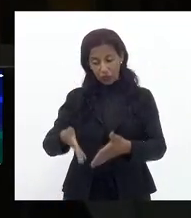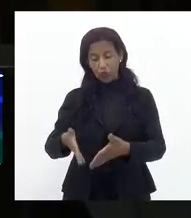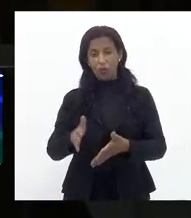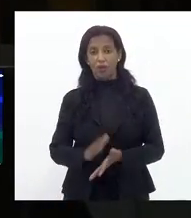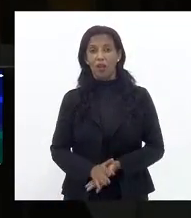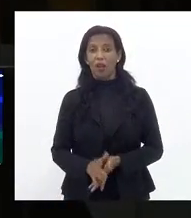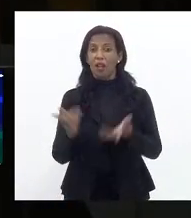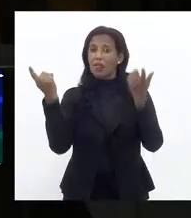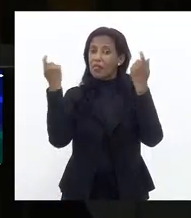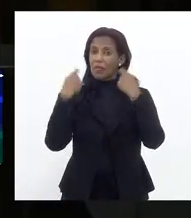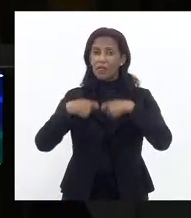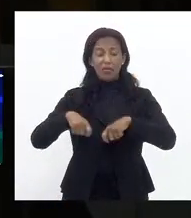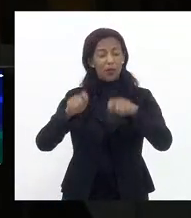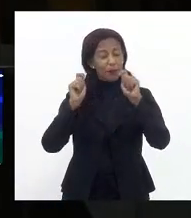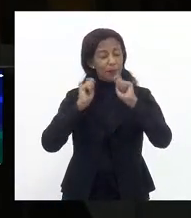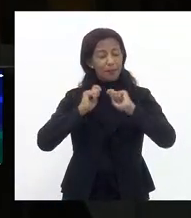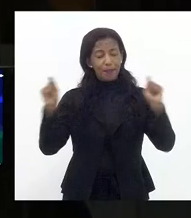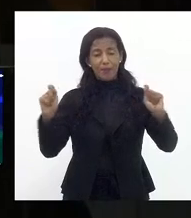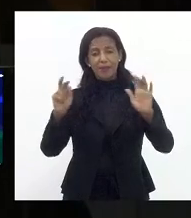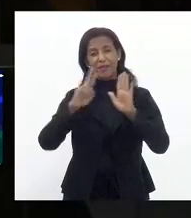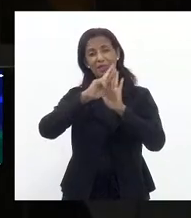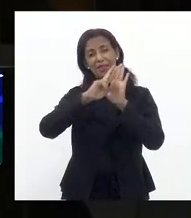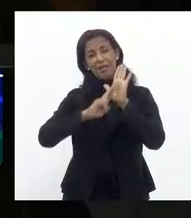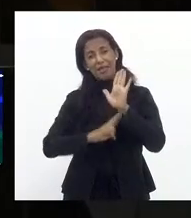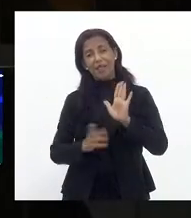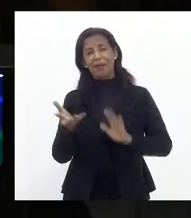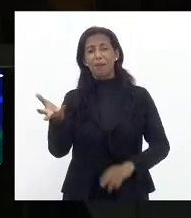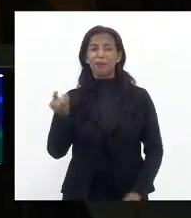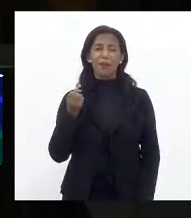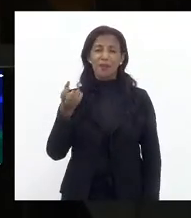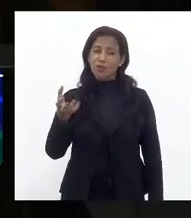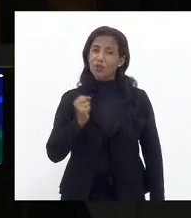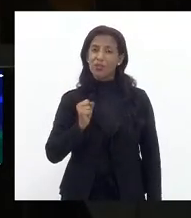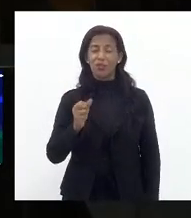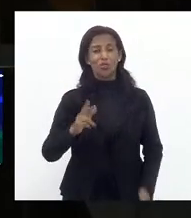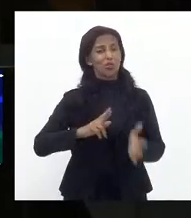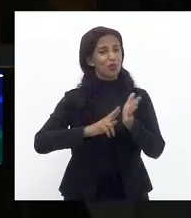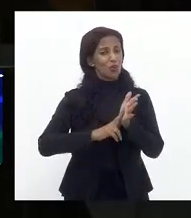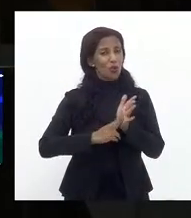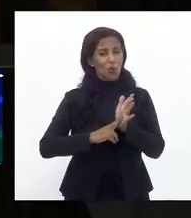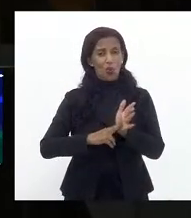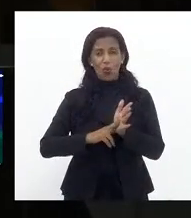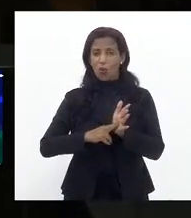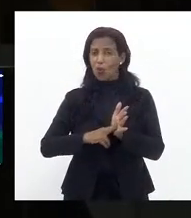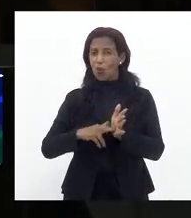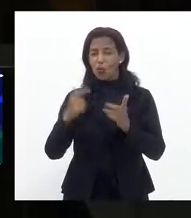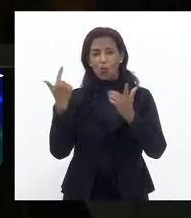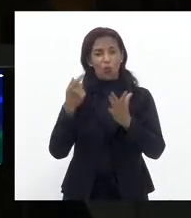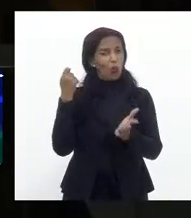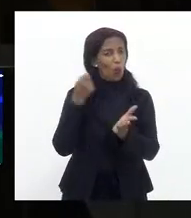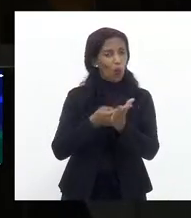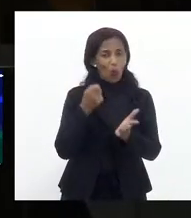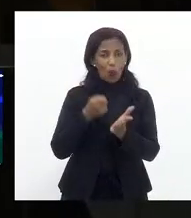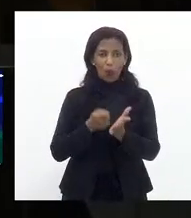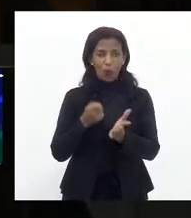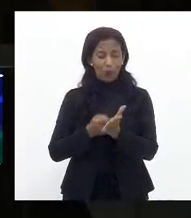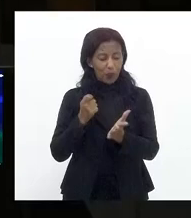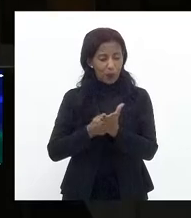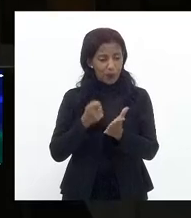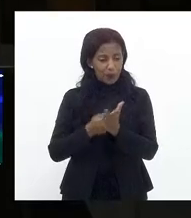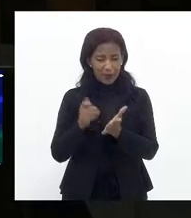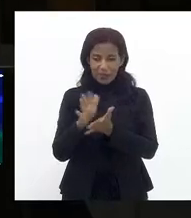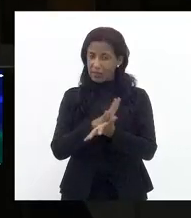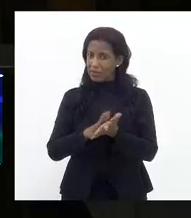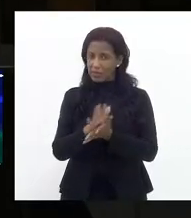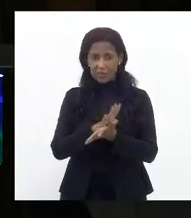não precisa ter regra para pensionista. O regime não existe, o regime não